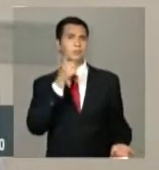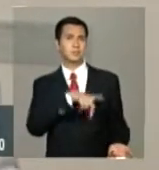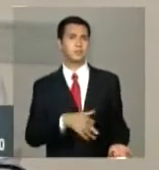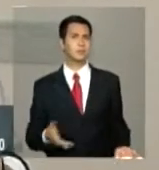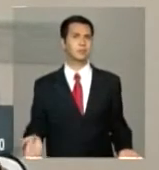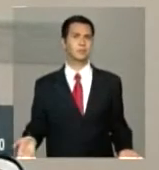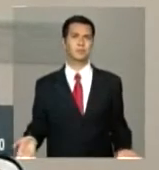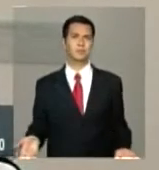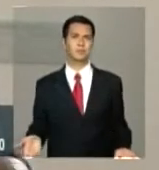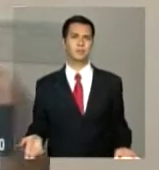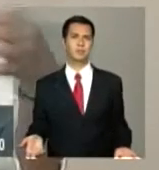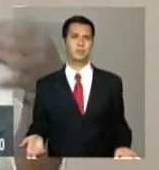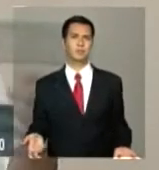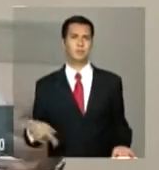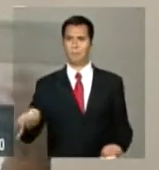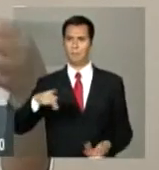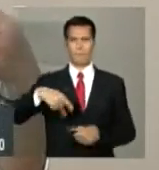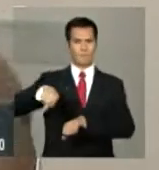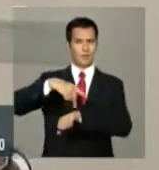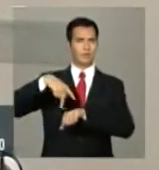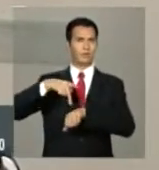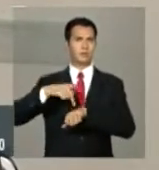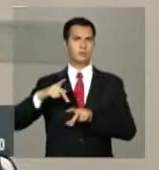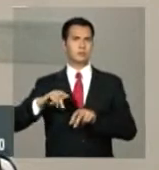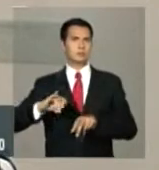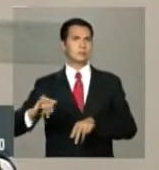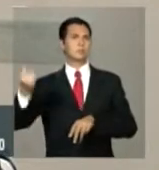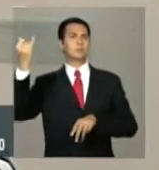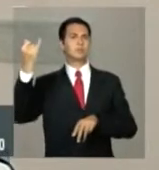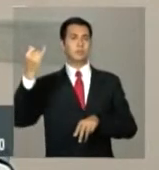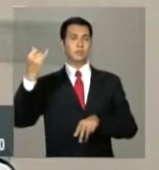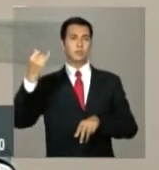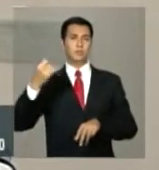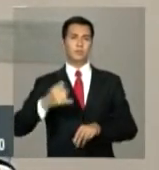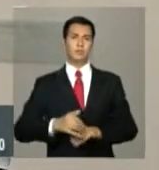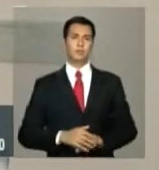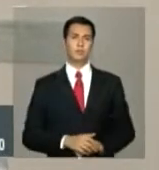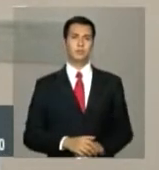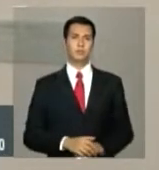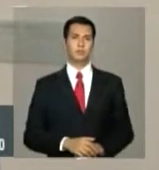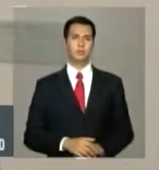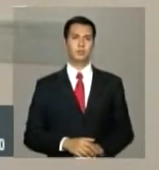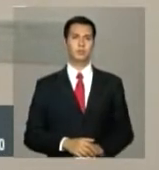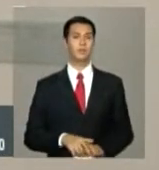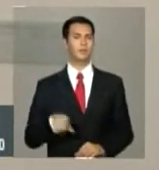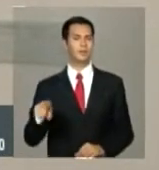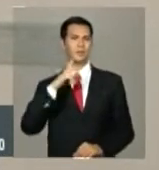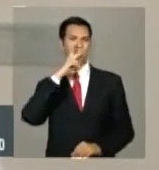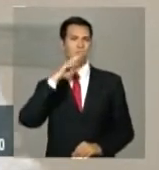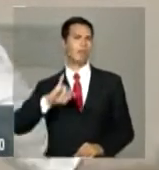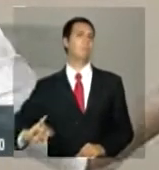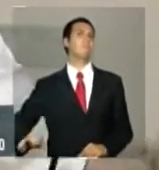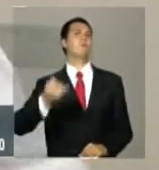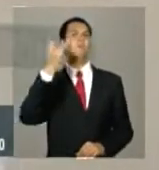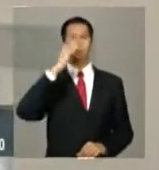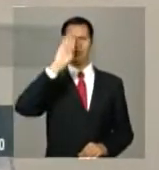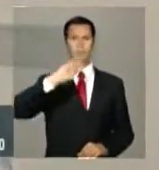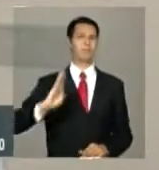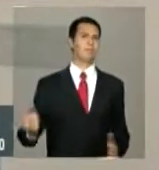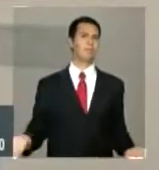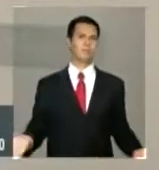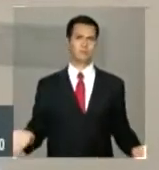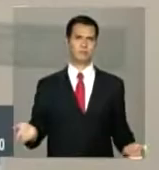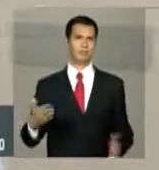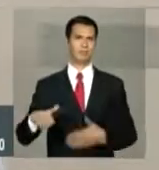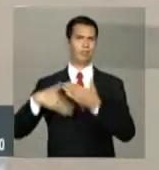Trata-se de uma interessante forma de lanche gratuito. De lanche não, de